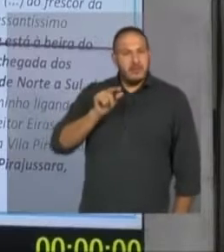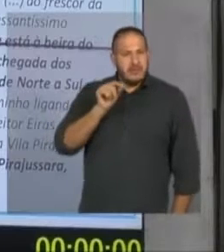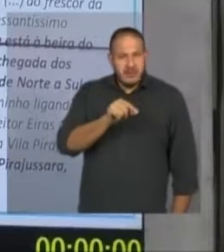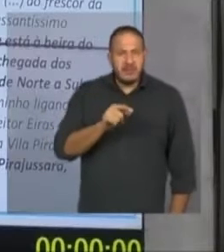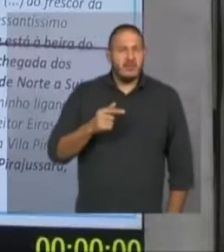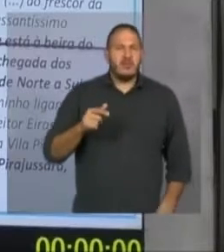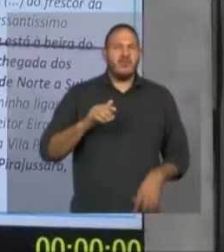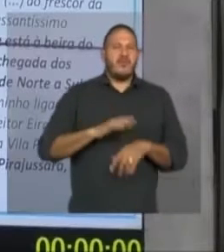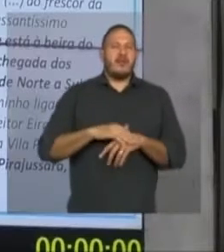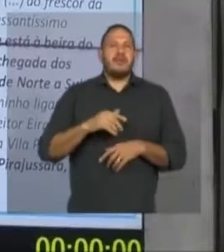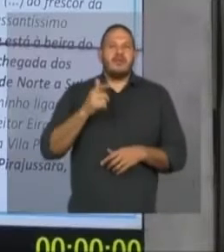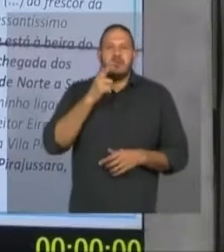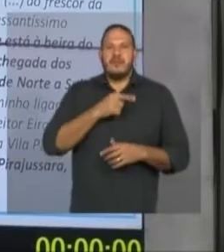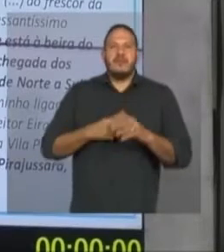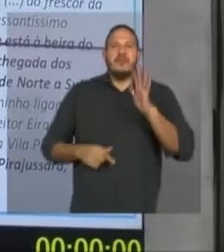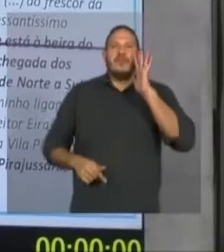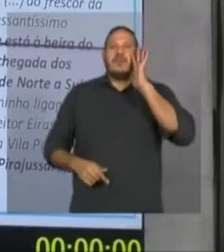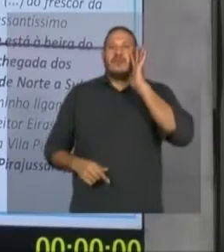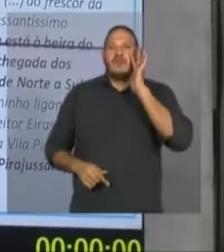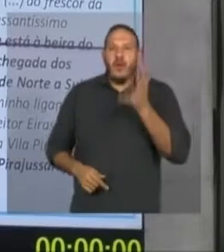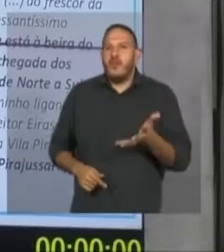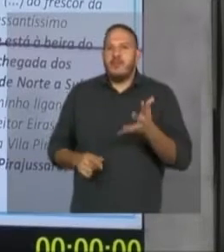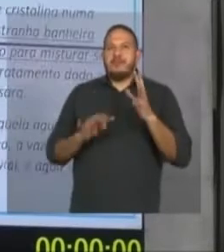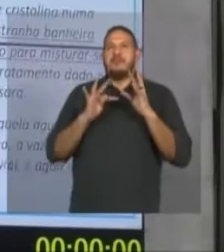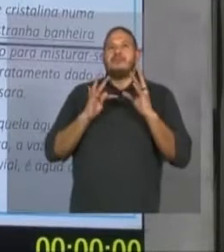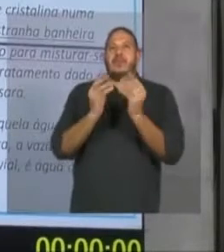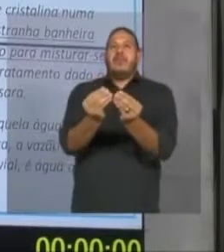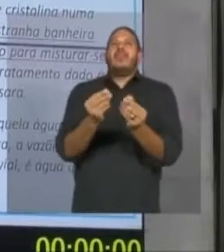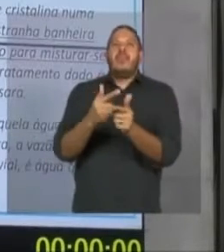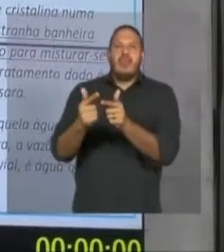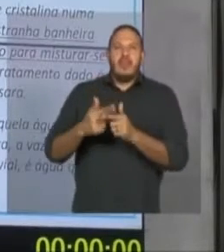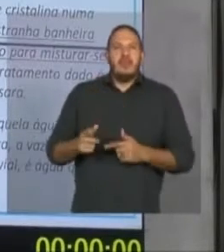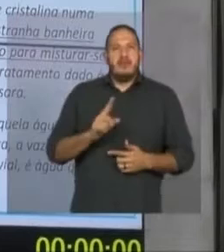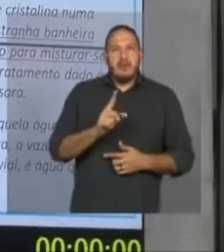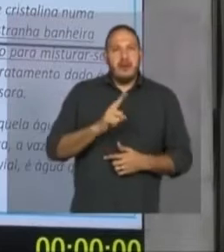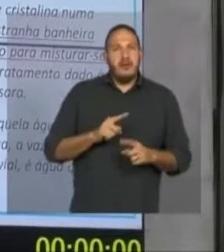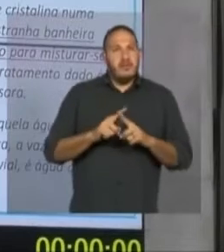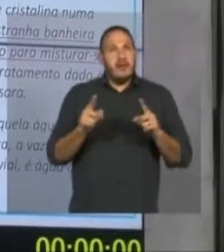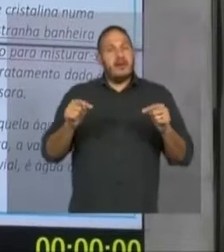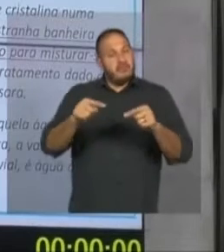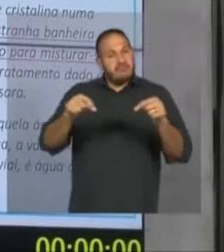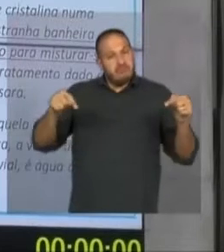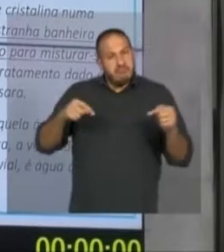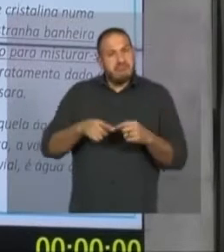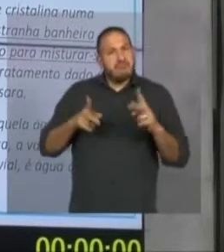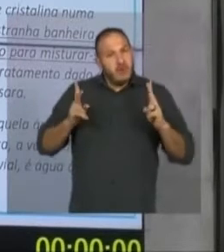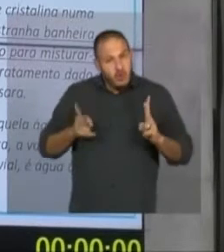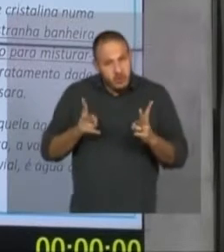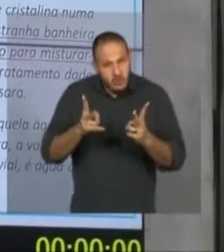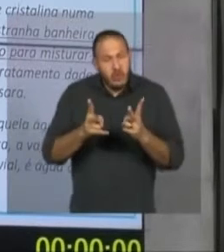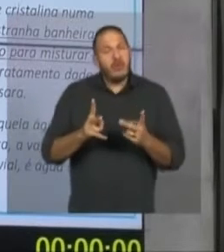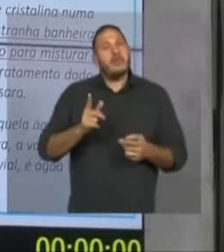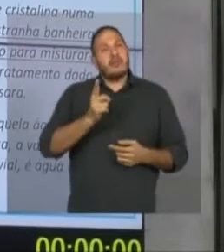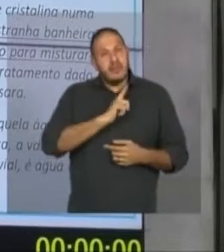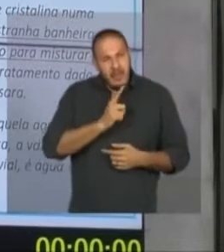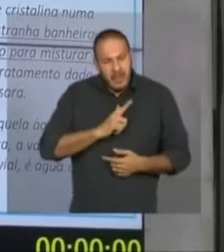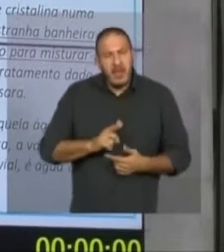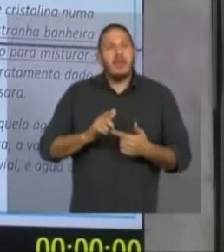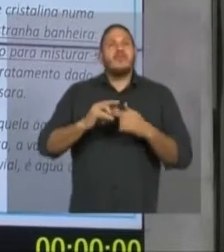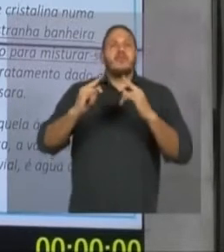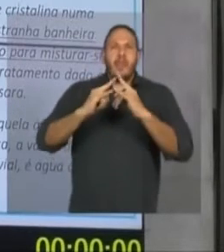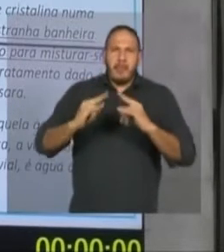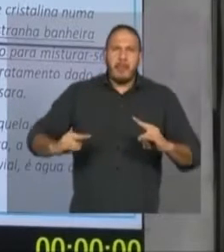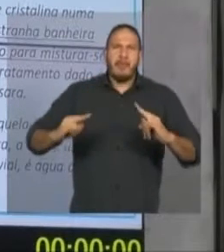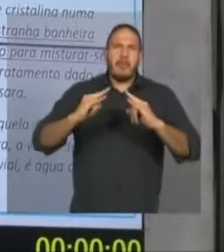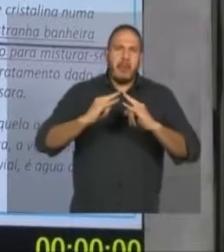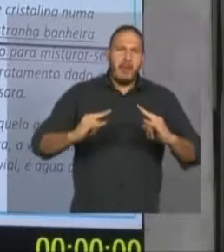claro que não resolve todos os problemas. Mesmo com o camping, continuou havendo a presença de